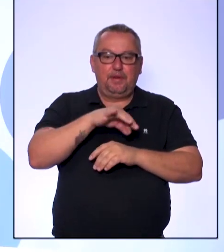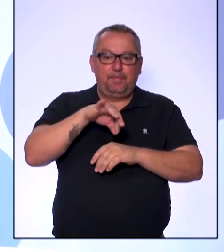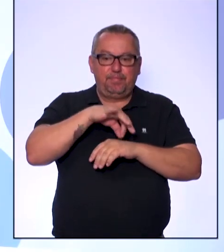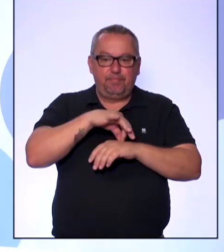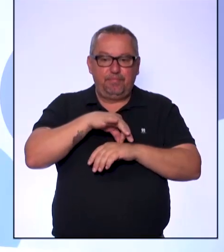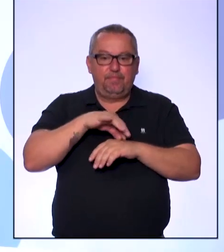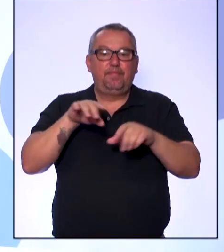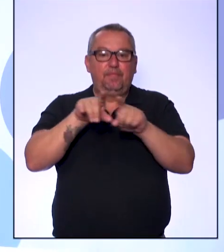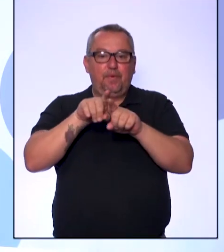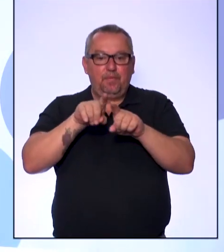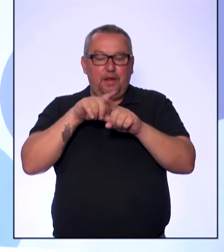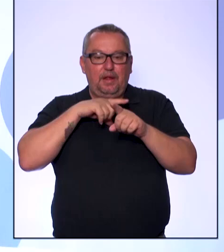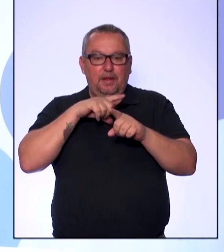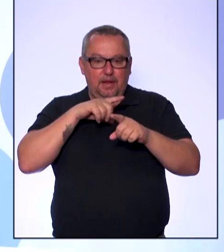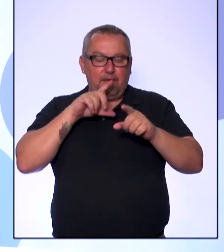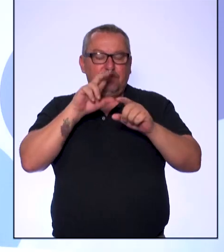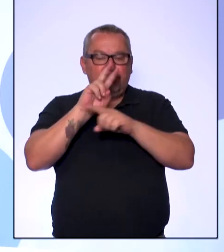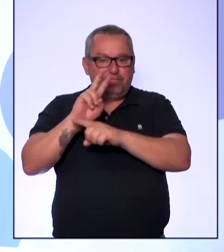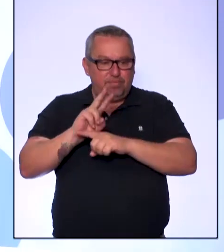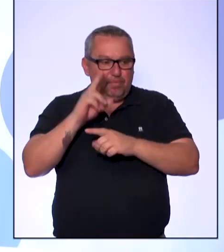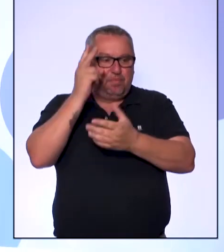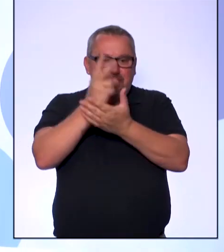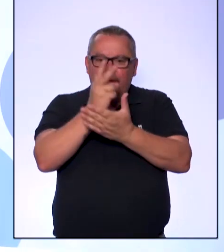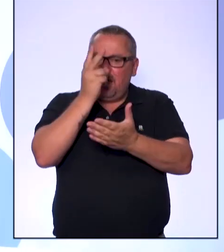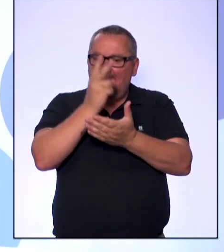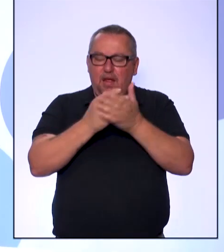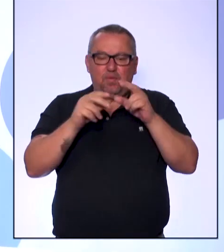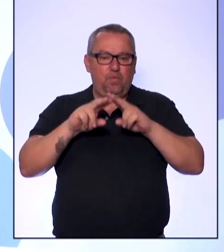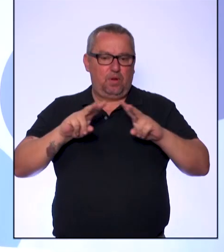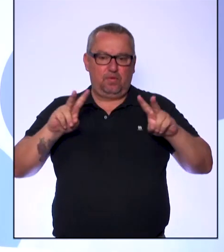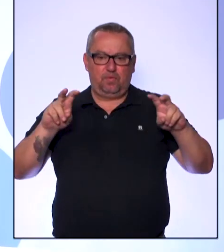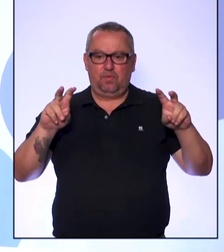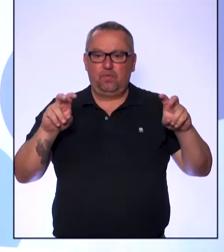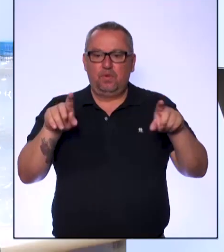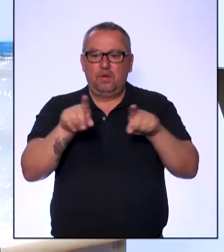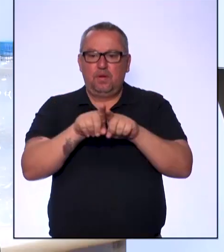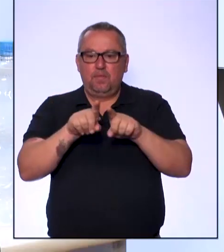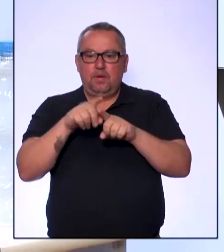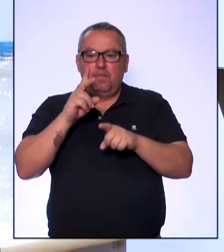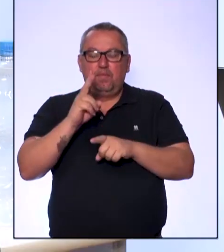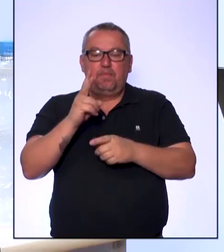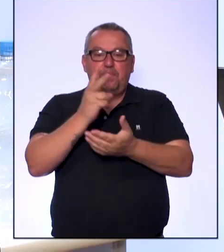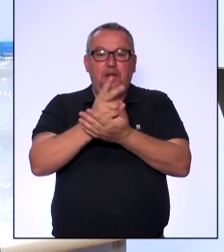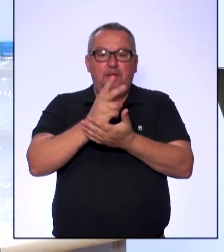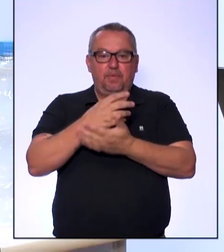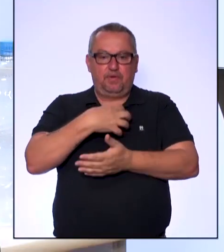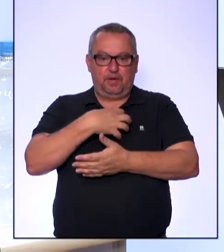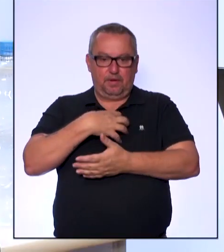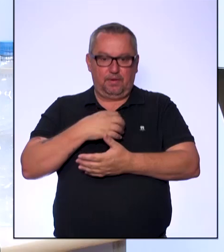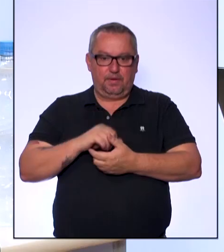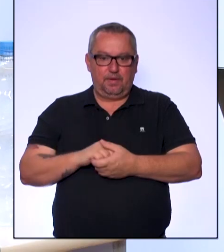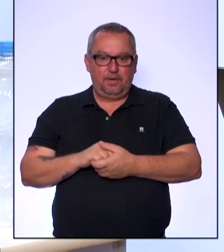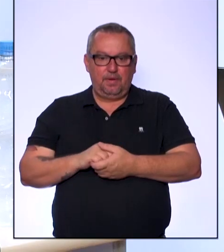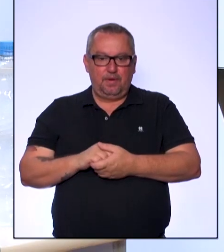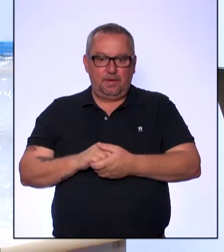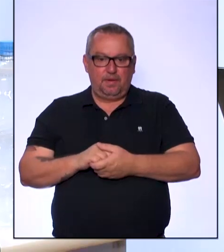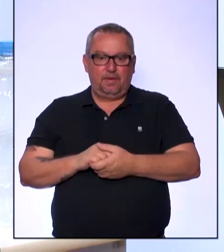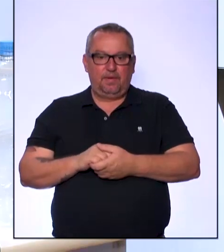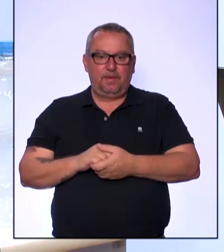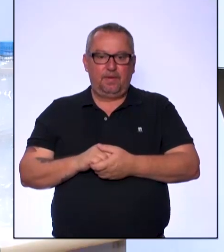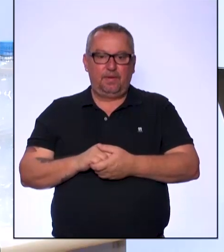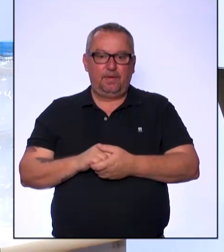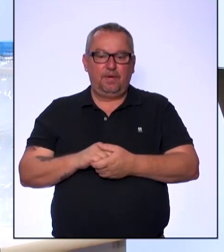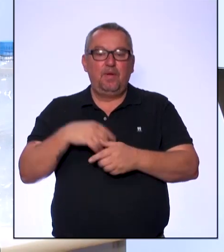semelhança, realmente, eles acabam tratando do mesmo assunto. E da mesma forma, o Eduardo colocou assim, tratam o Exato. assunto da mesma